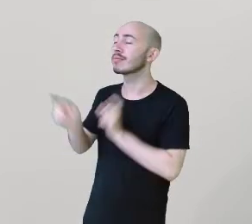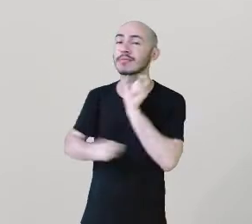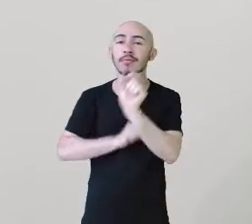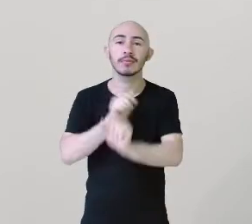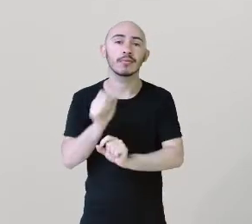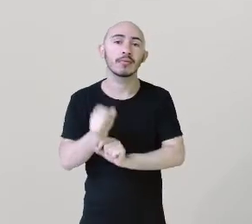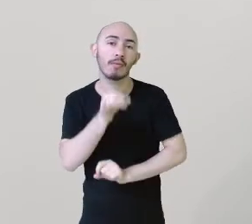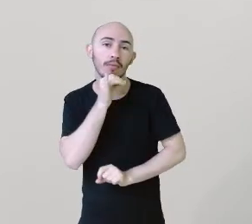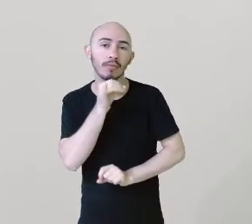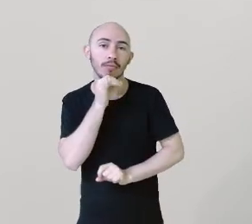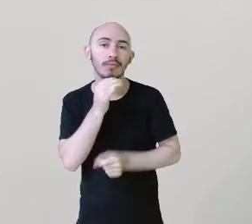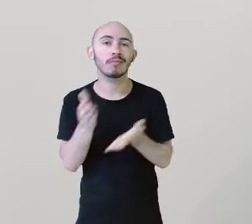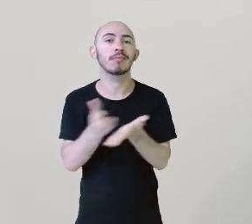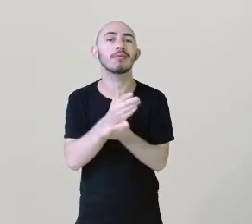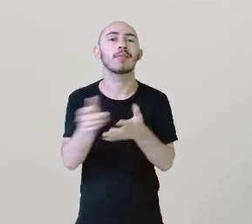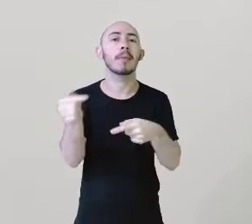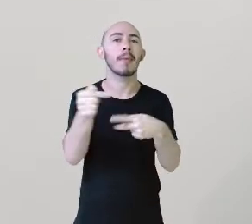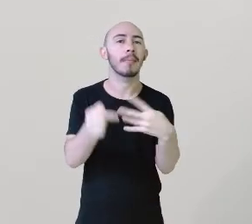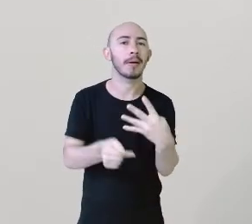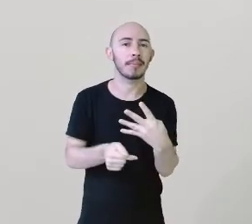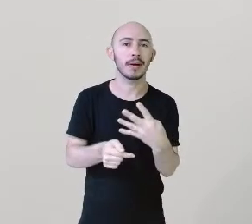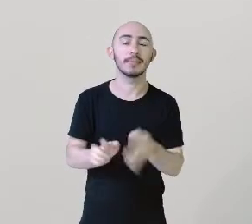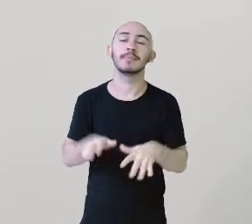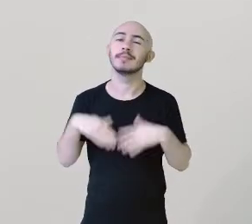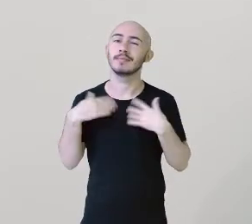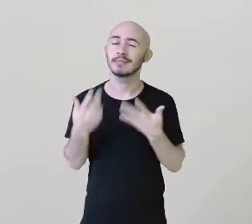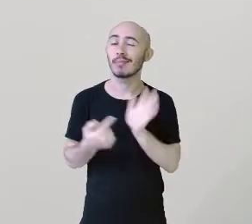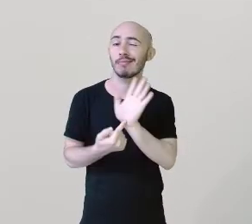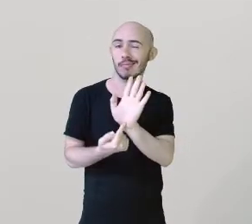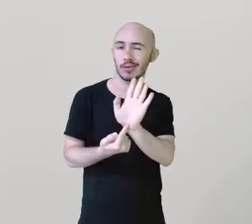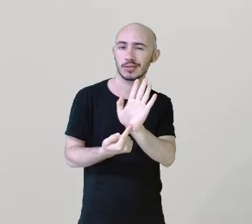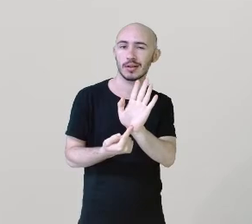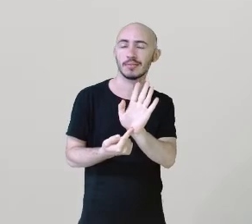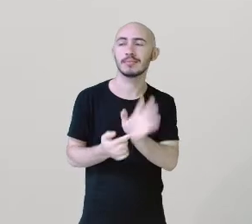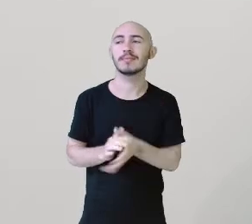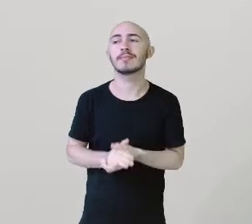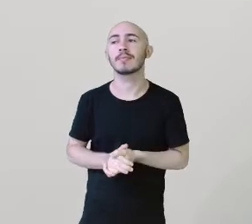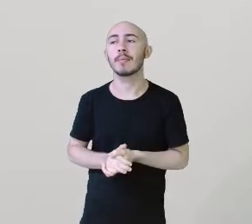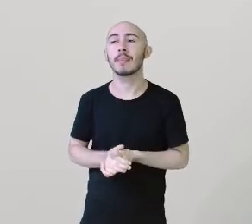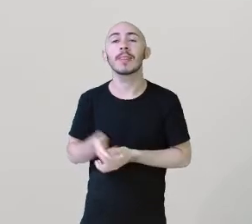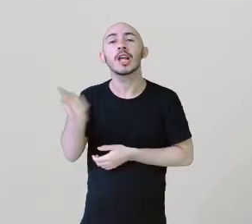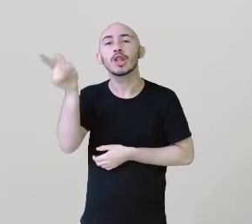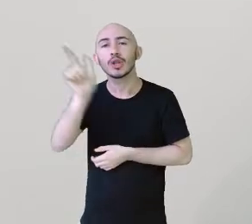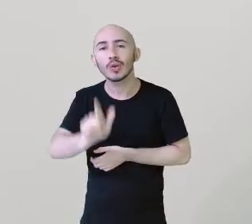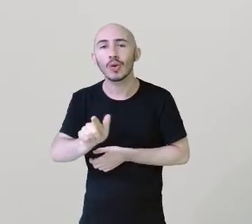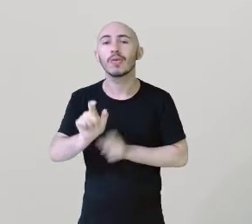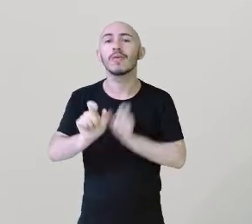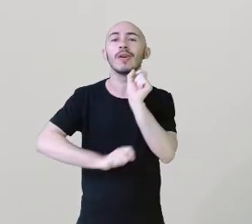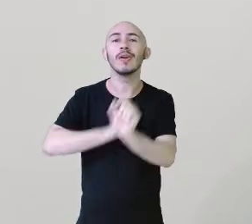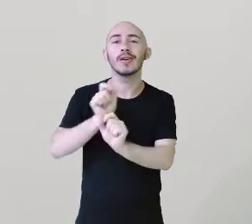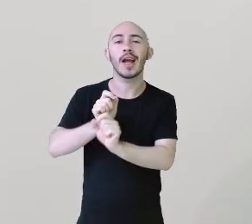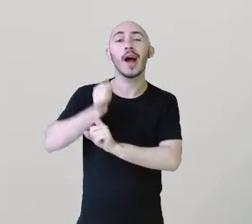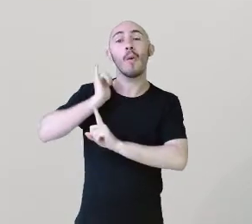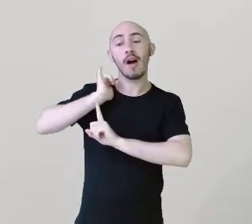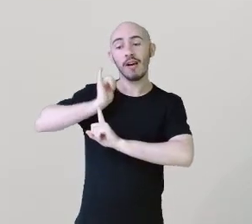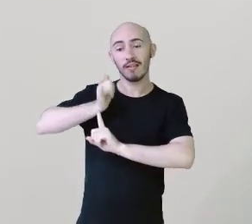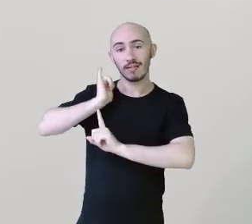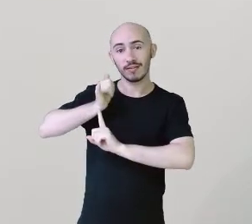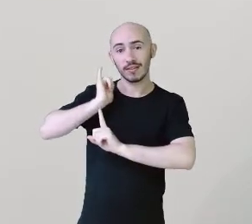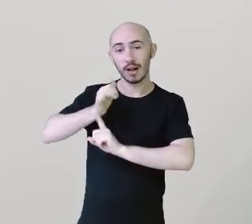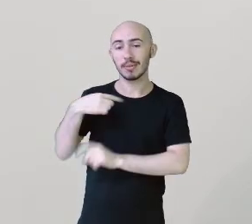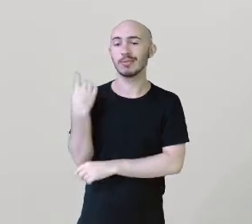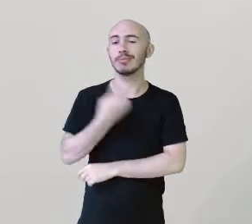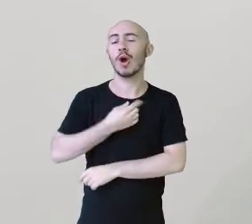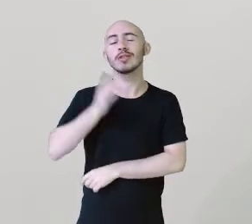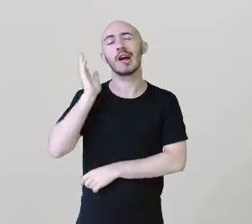relembrar alguns pontos. Para relembrar, eu vou trazer novamente uma fábula que a gente já trabalhou aqui nas